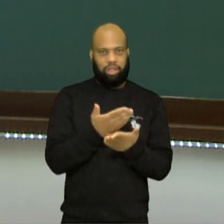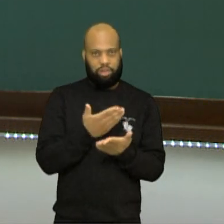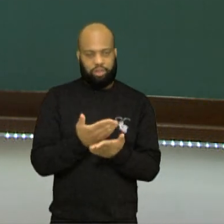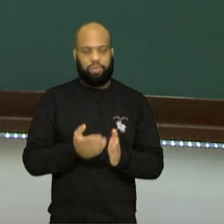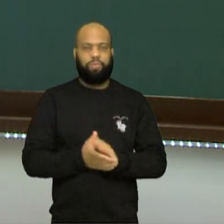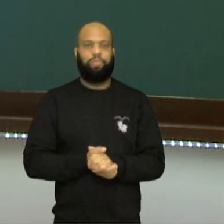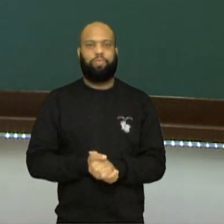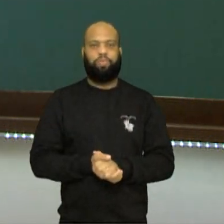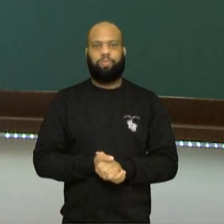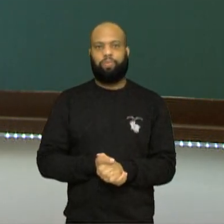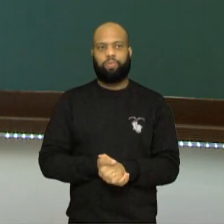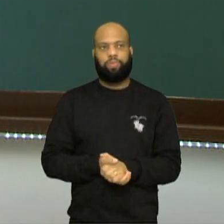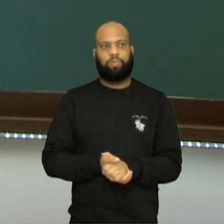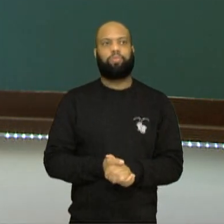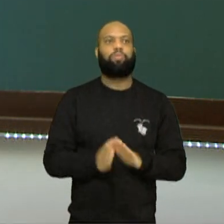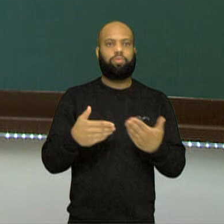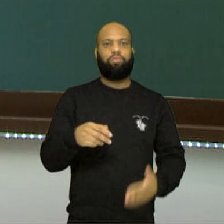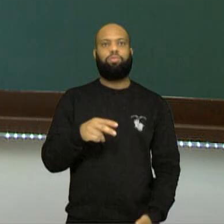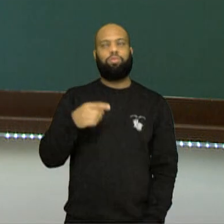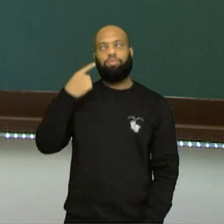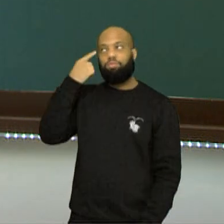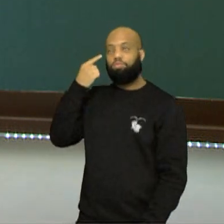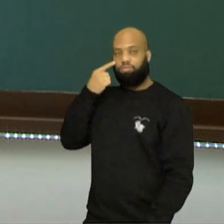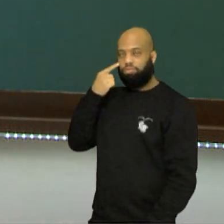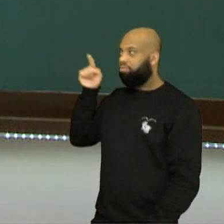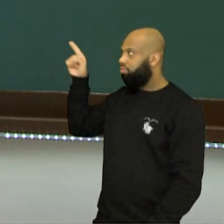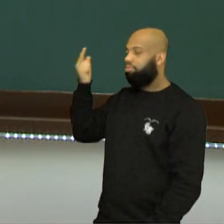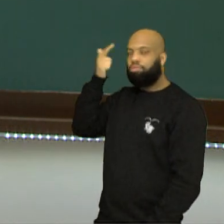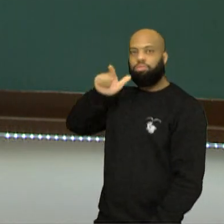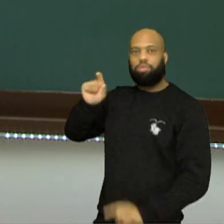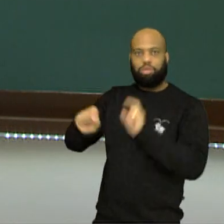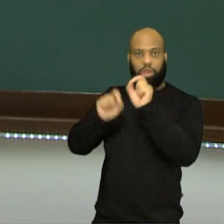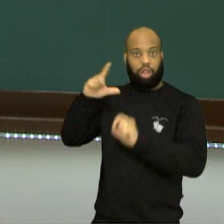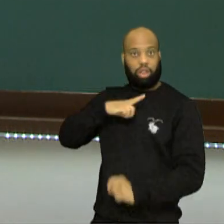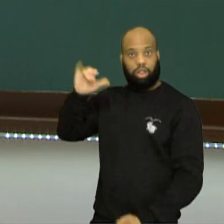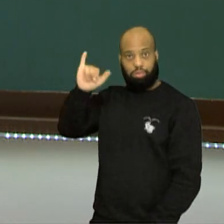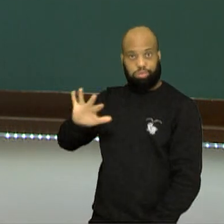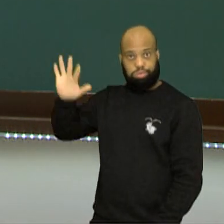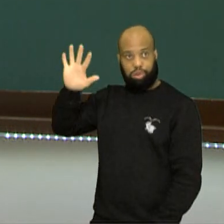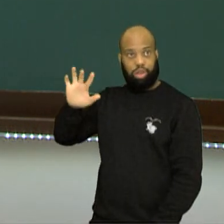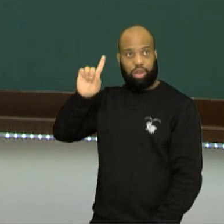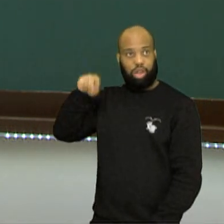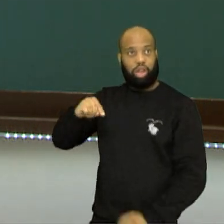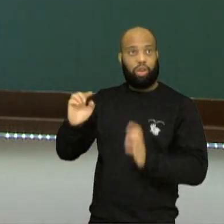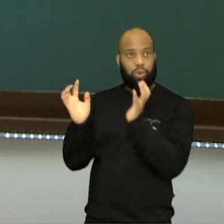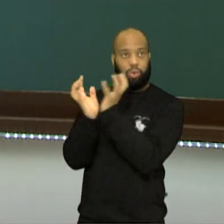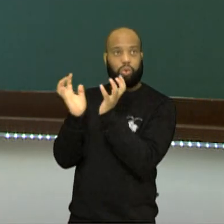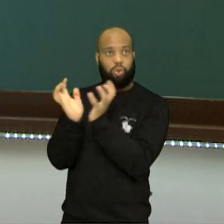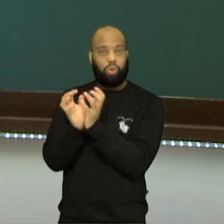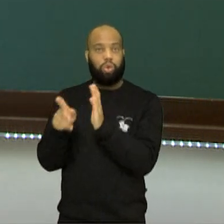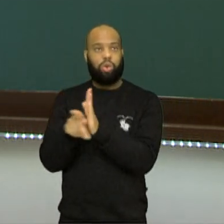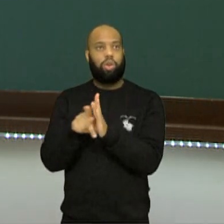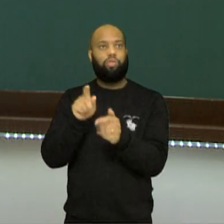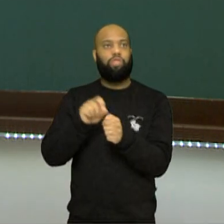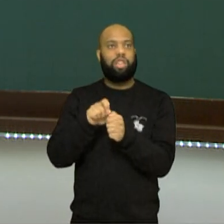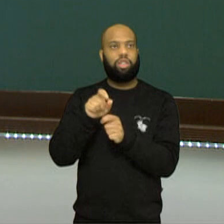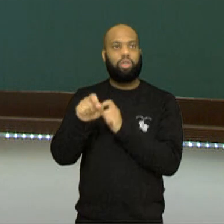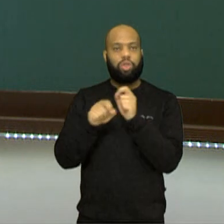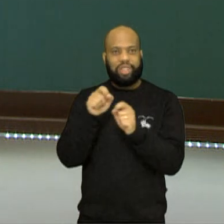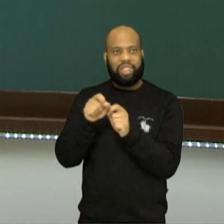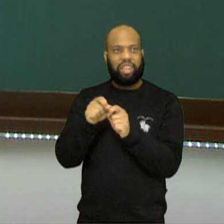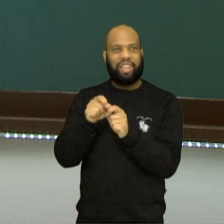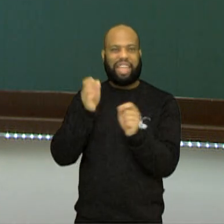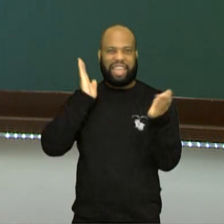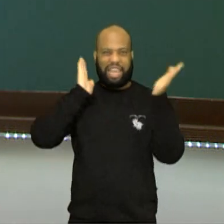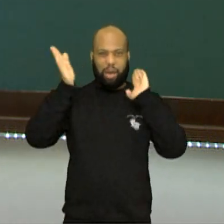reportagem deixou bem claro. Então, nós observamos aqui uma imagem de uma equipe asfaltando, né,